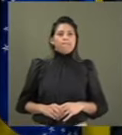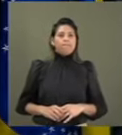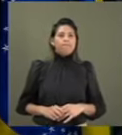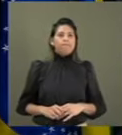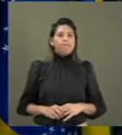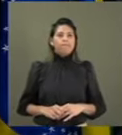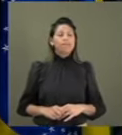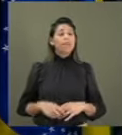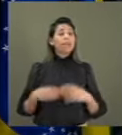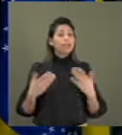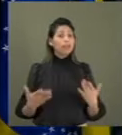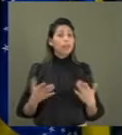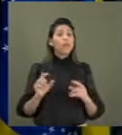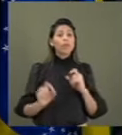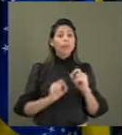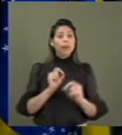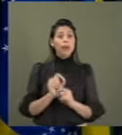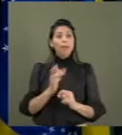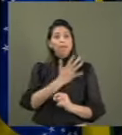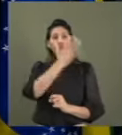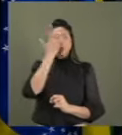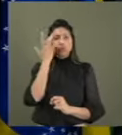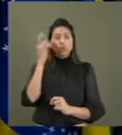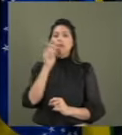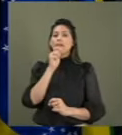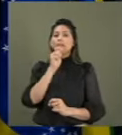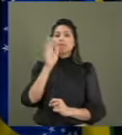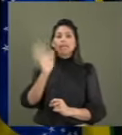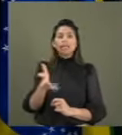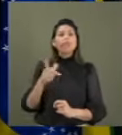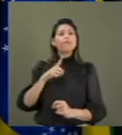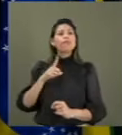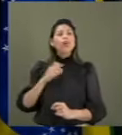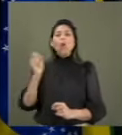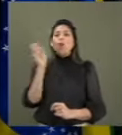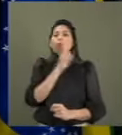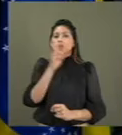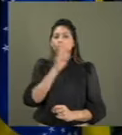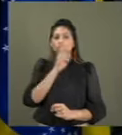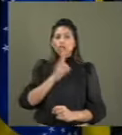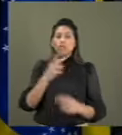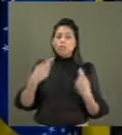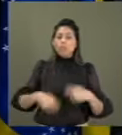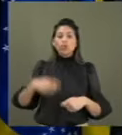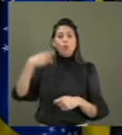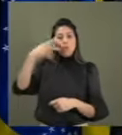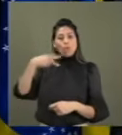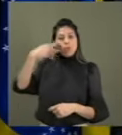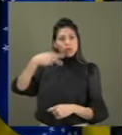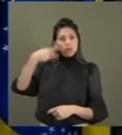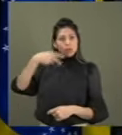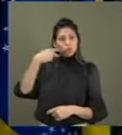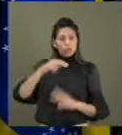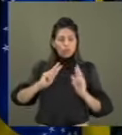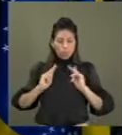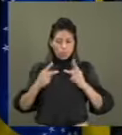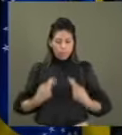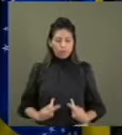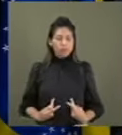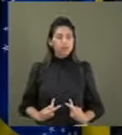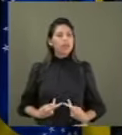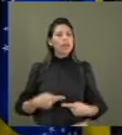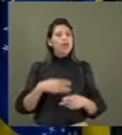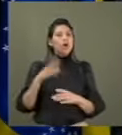foram marginalizados é urgente. Isso se chama política humanitária. Ao longo dos